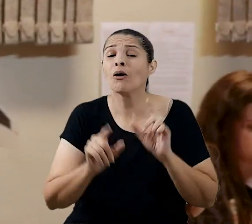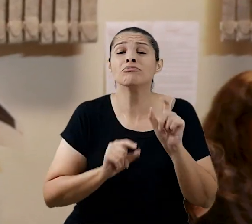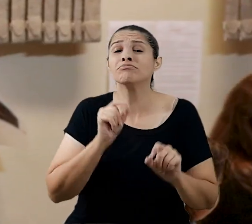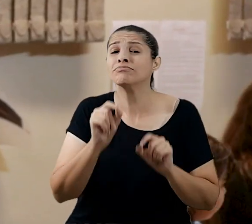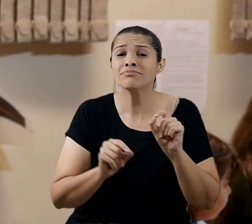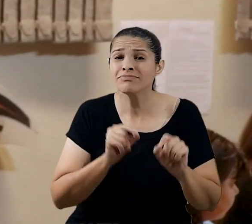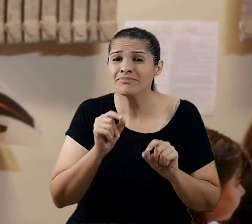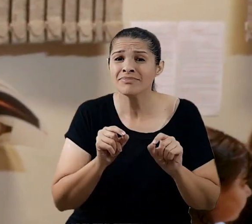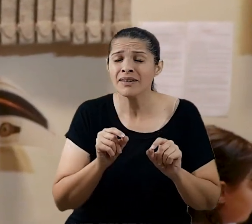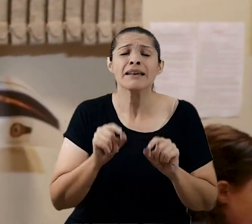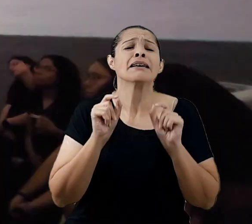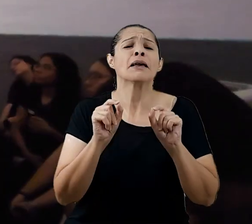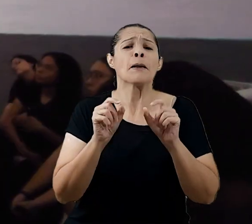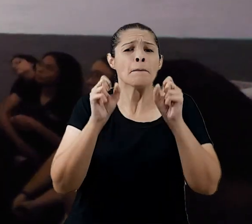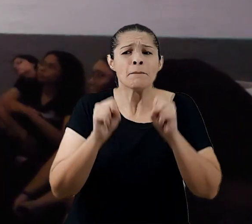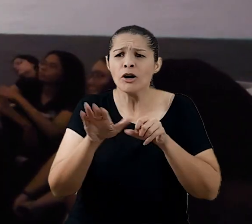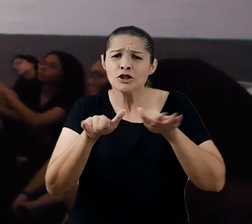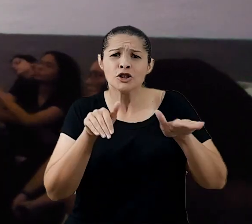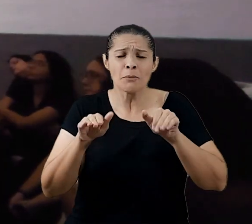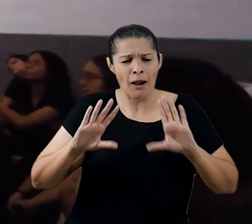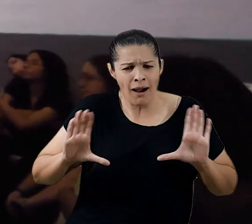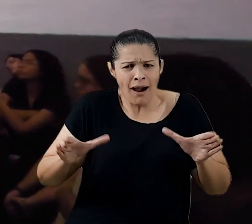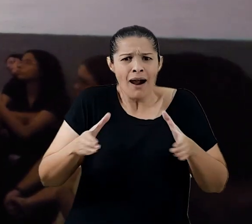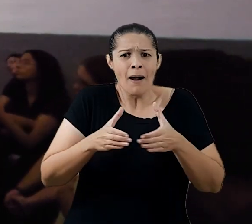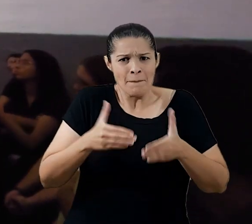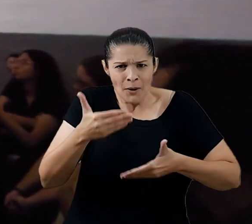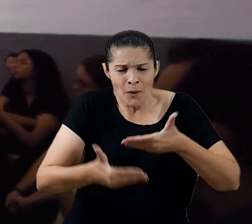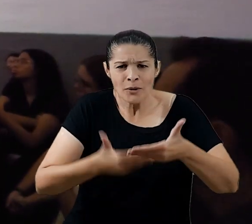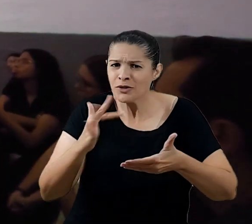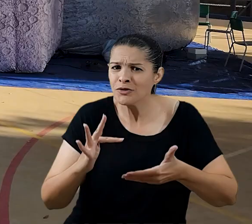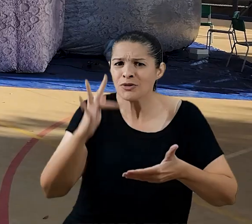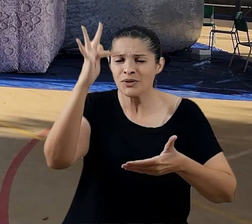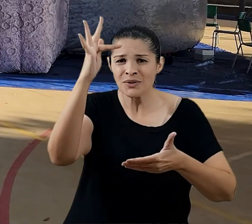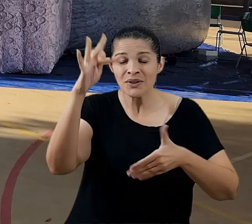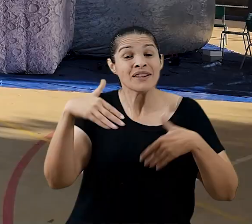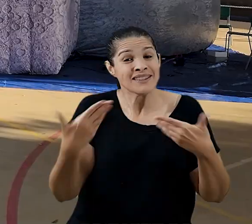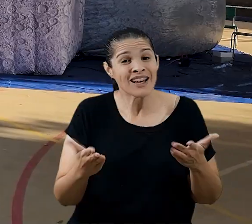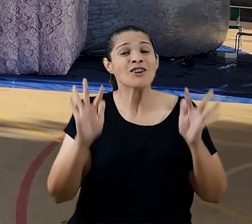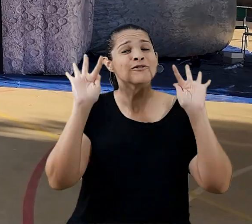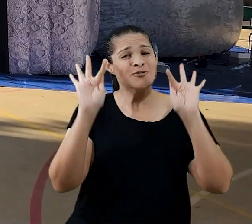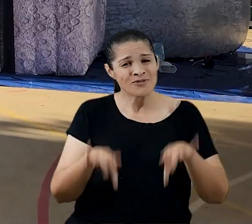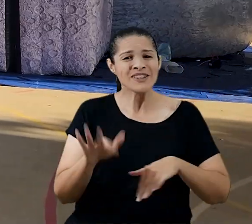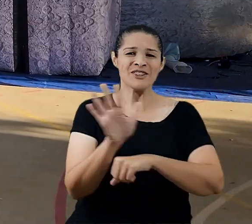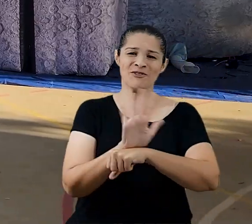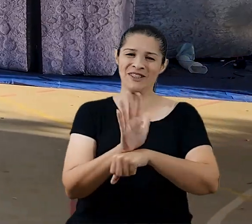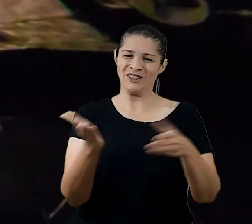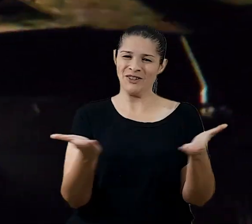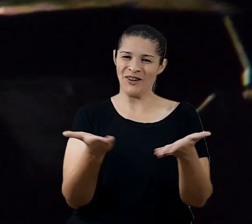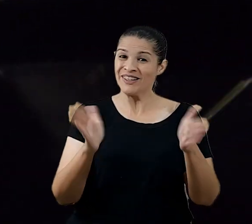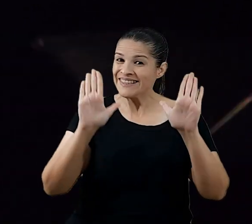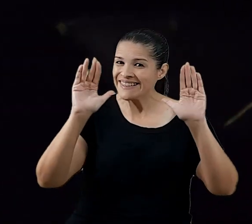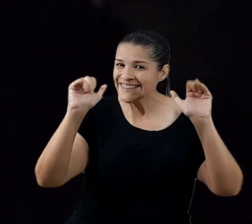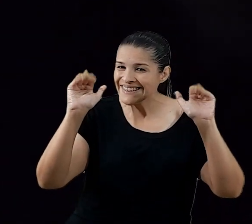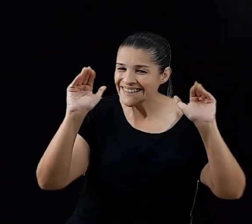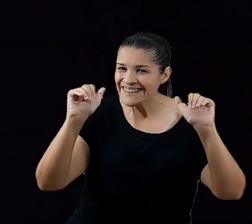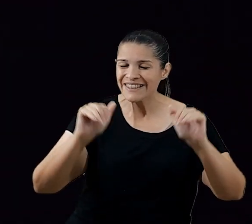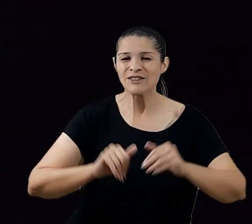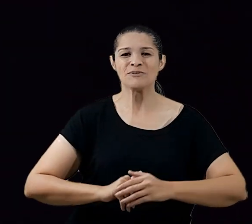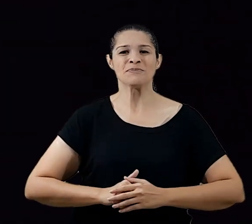Quem pode caminhar ao seu lado para a construção desse futuro? E assim, encerramos o episódio de hoje. Até mais!